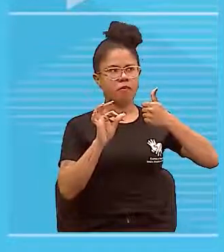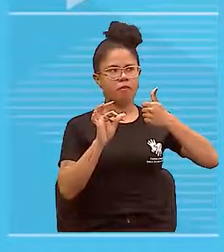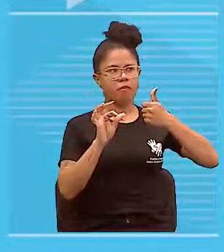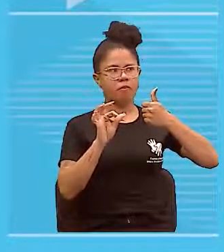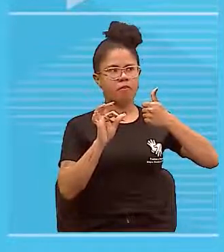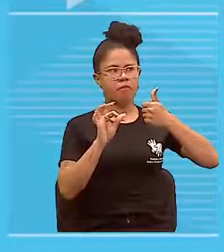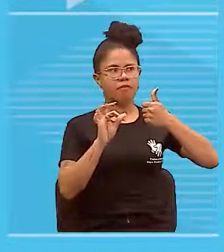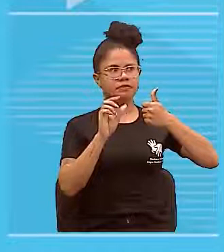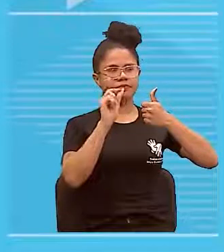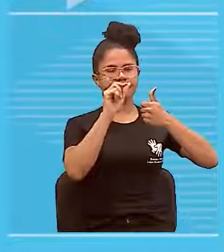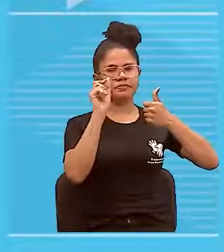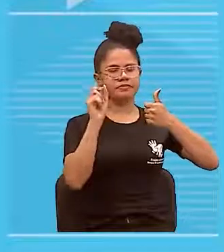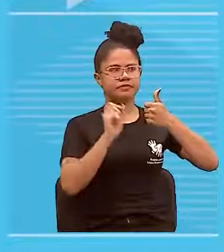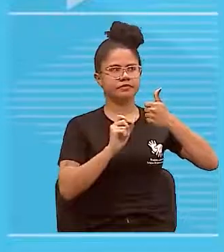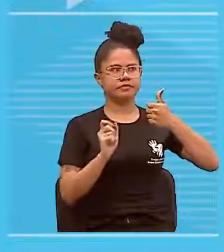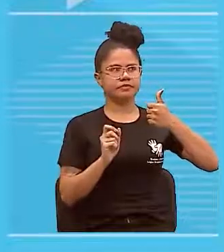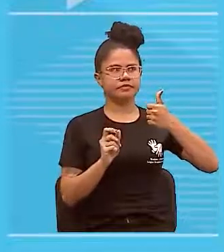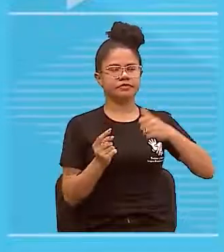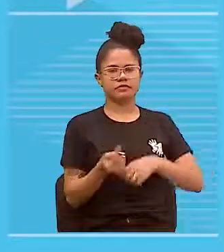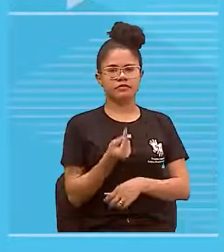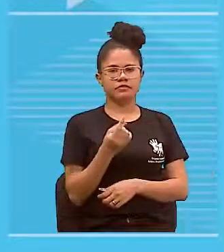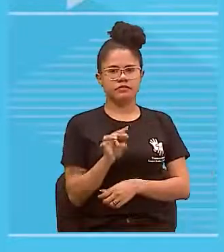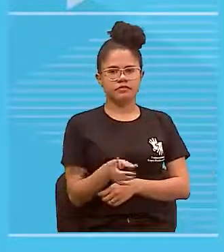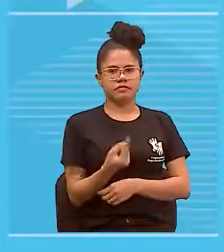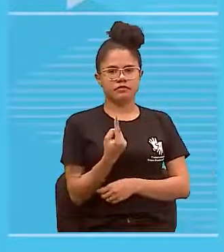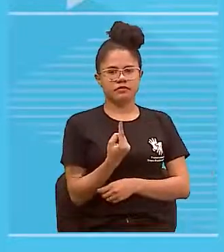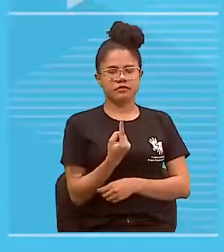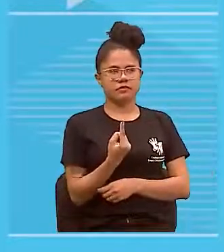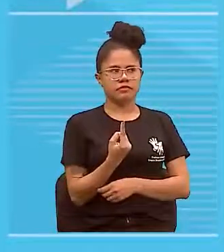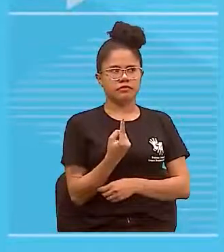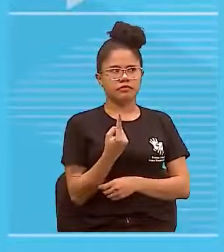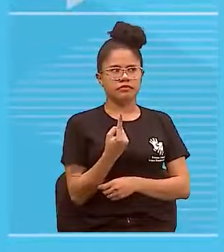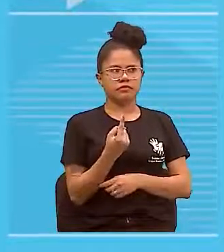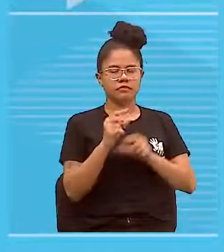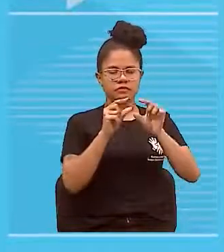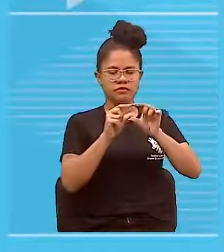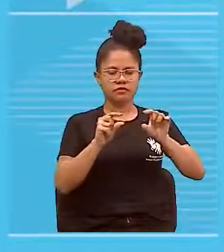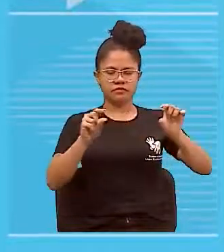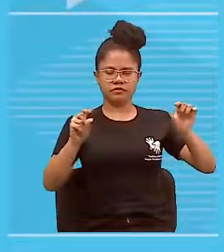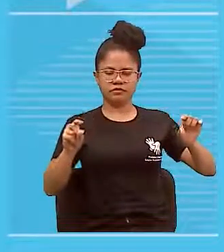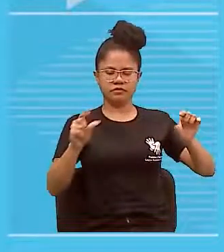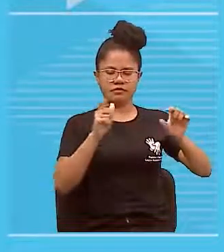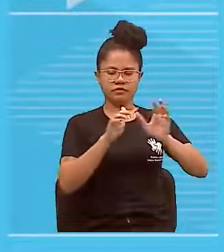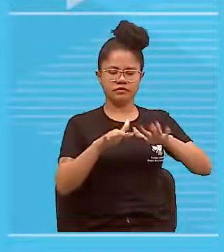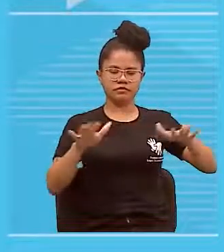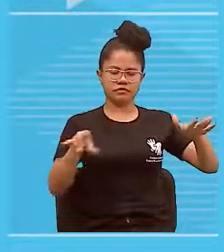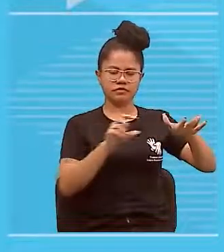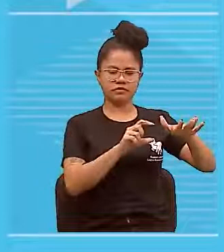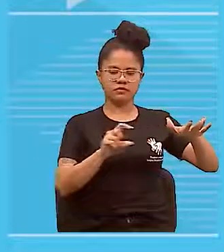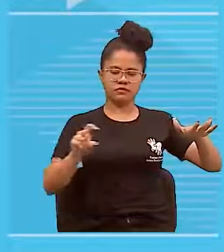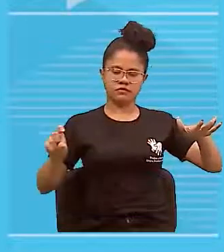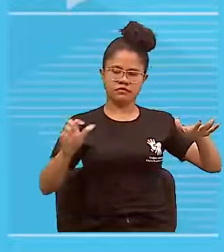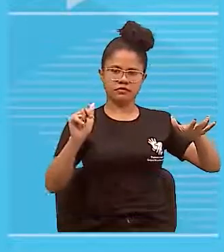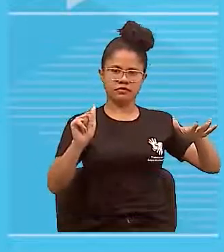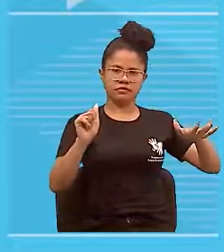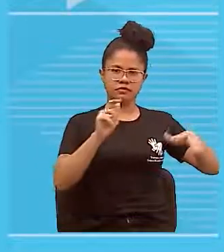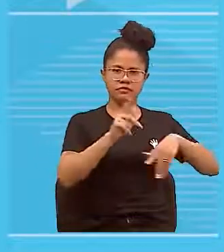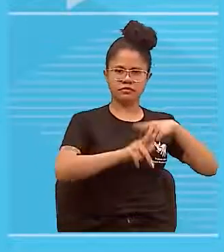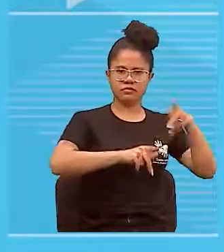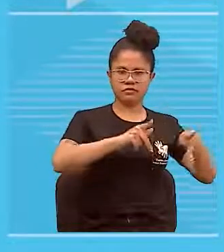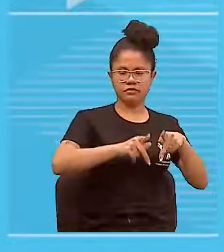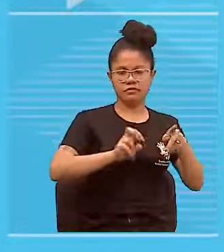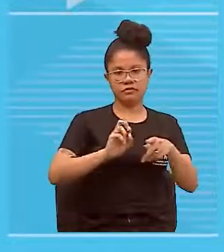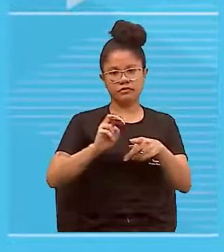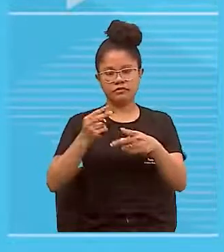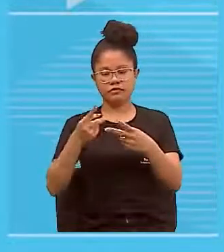de uma mesma espécie que estão na camada A. Então isso é uma população, uma comunidade. São